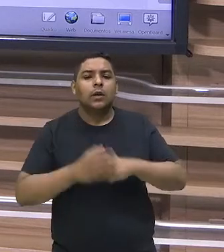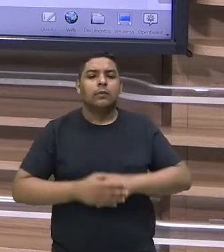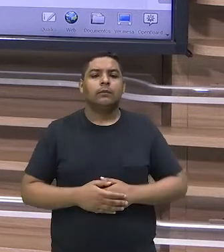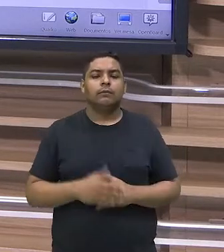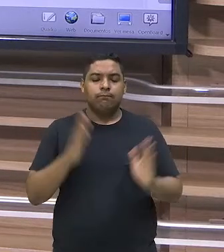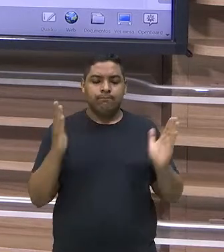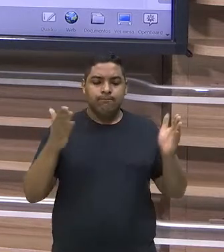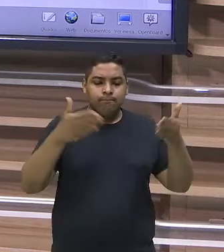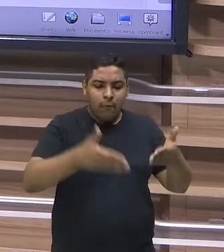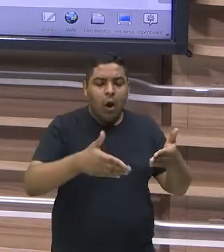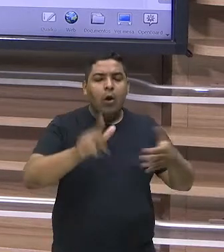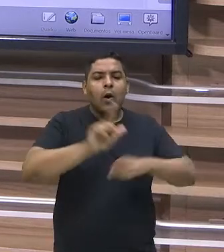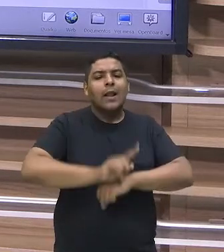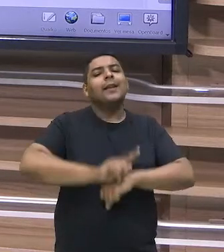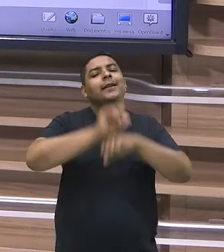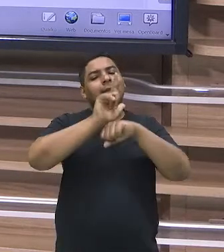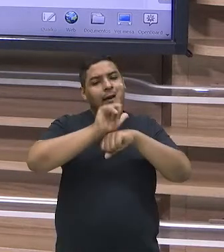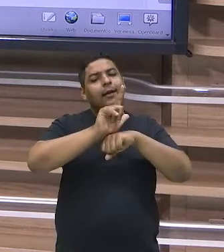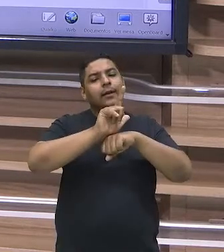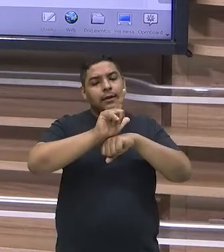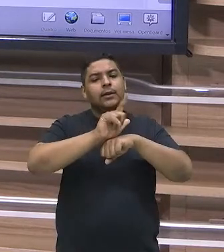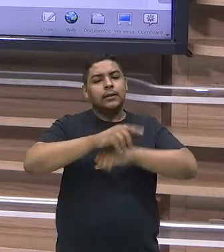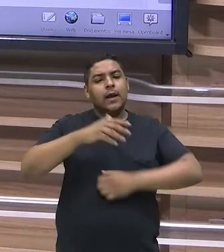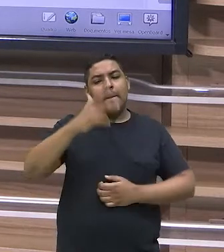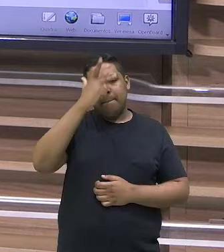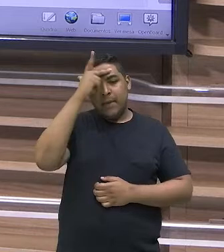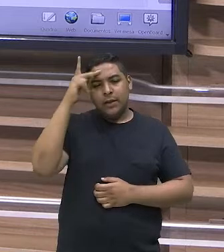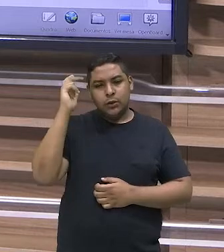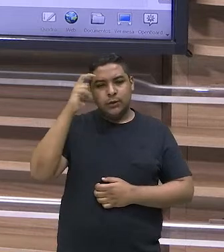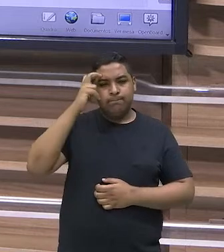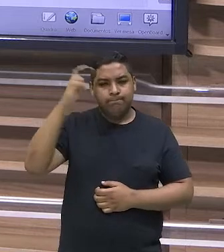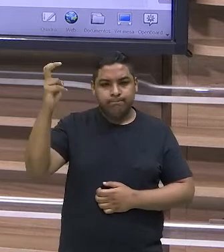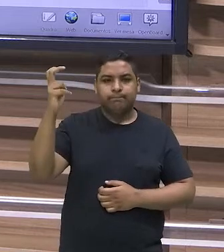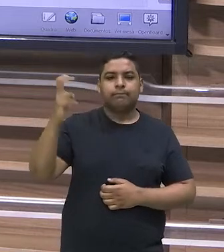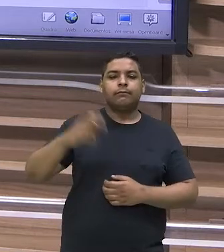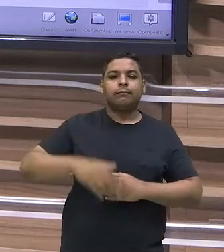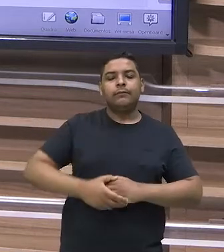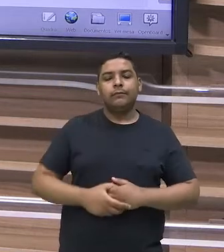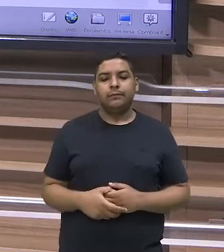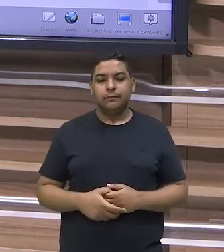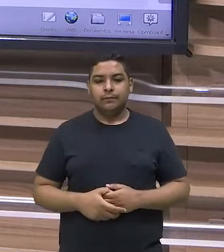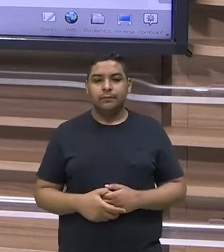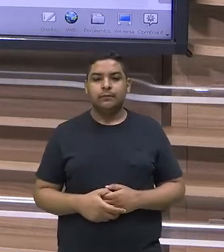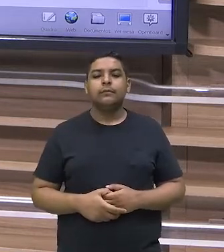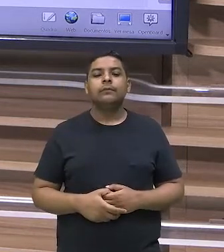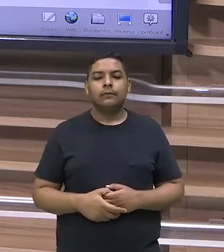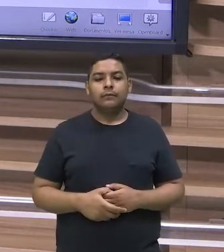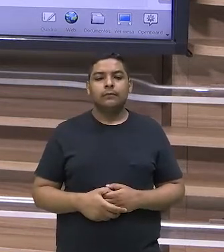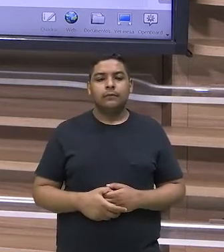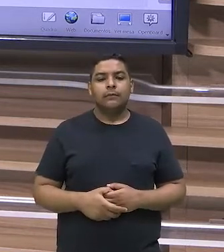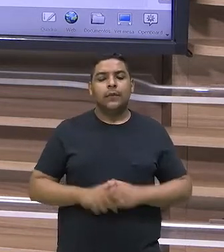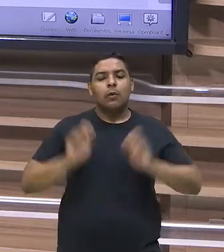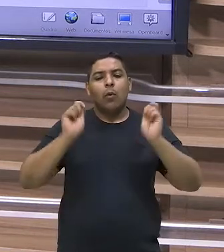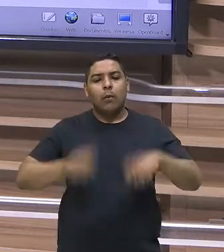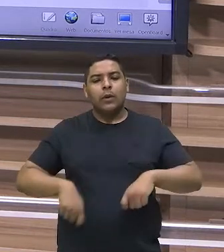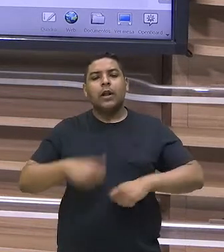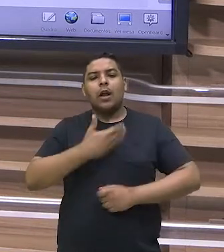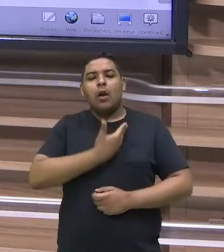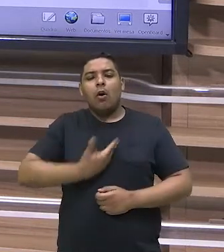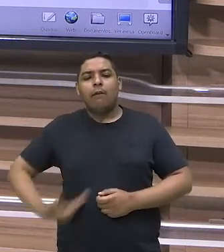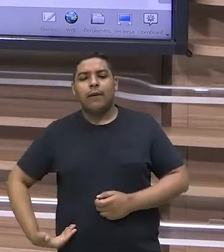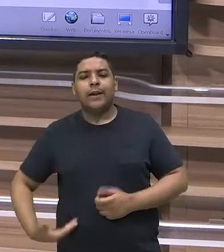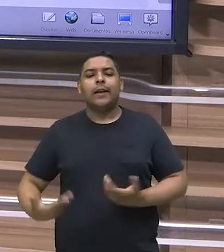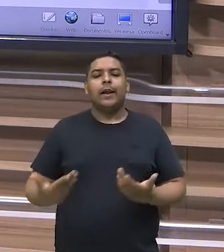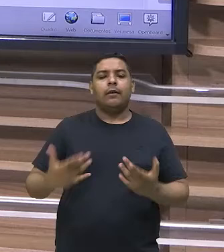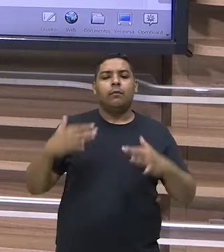na liderança, né, dos sábios, esses que vão ter que governar uma cidade.